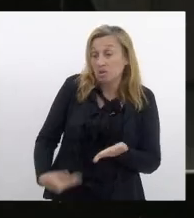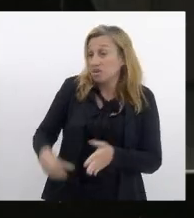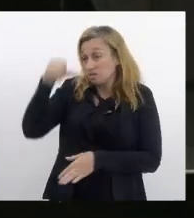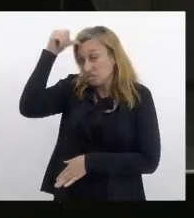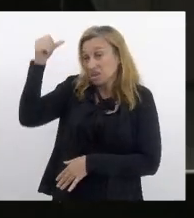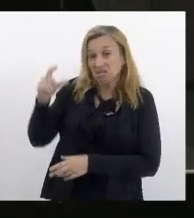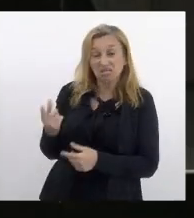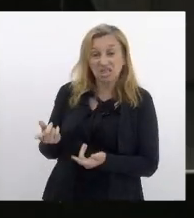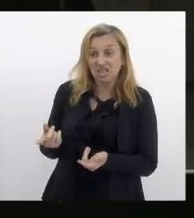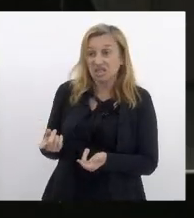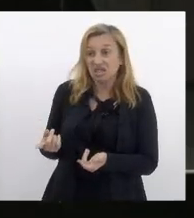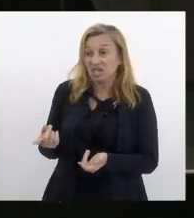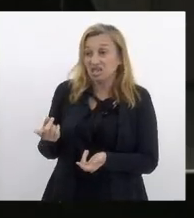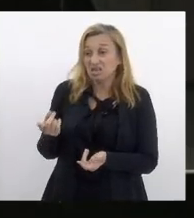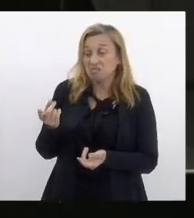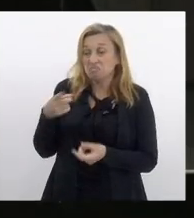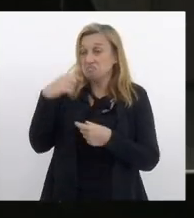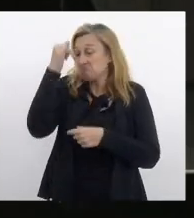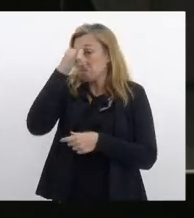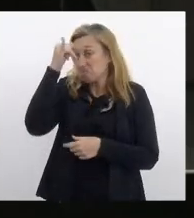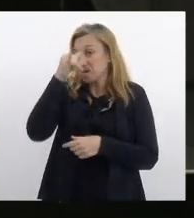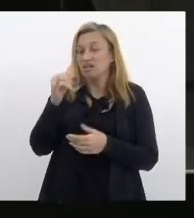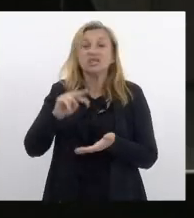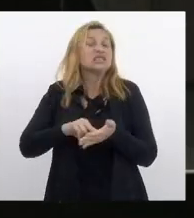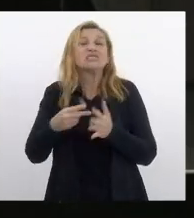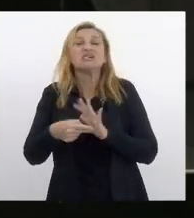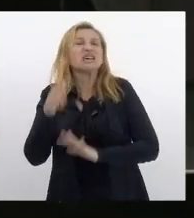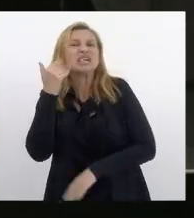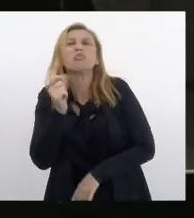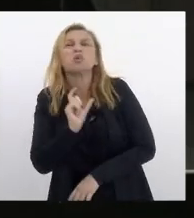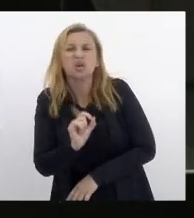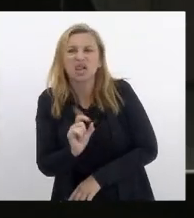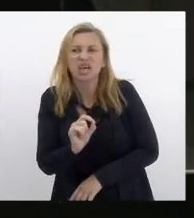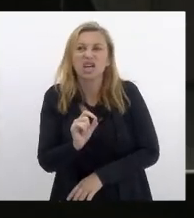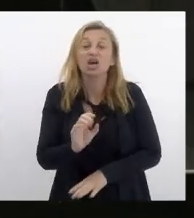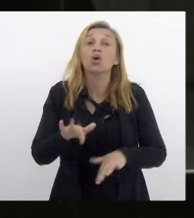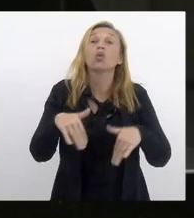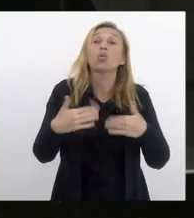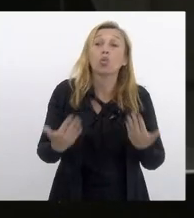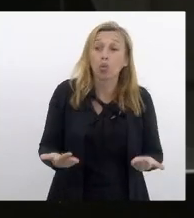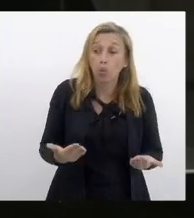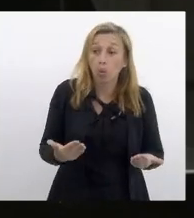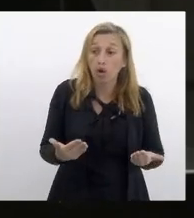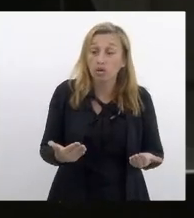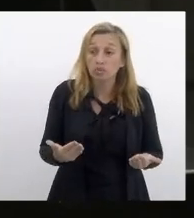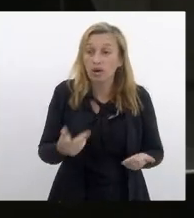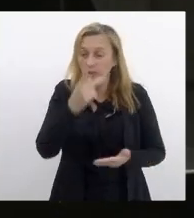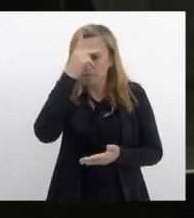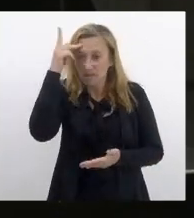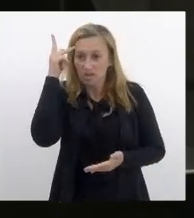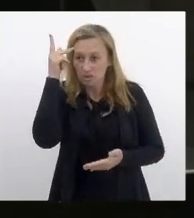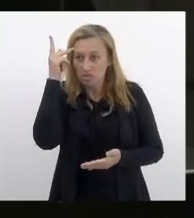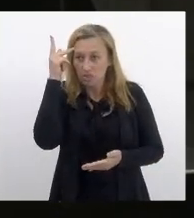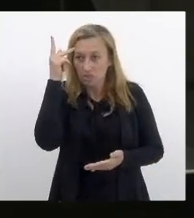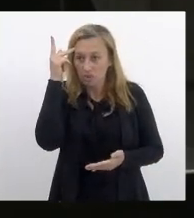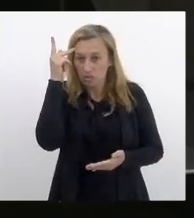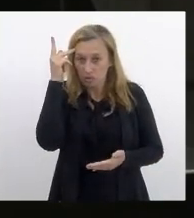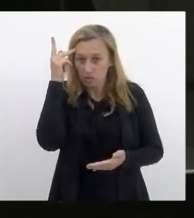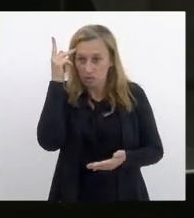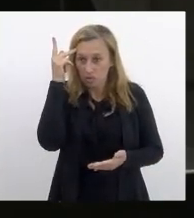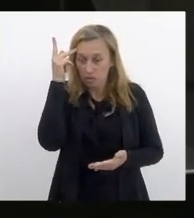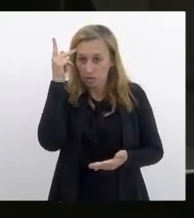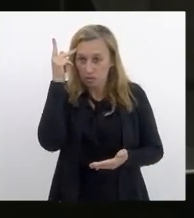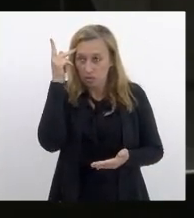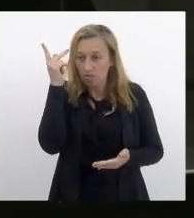essa frescura. Mas isso aí significa, sabe o que é? É quando o fracasso sobe a cabeça. O fracasso,